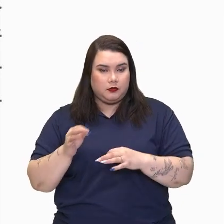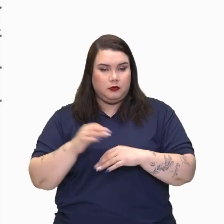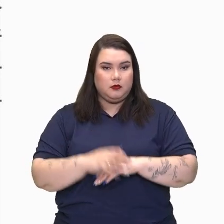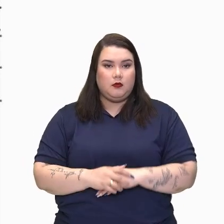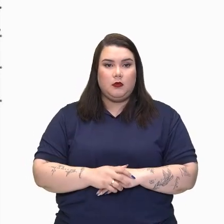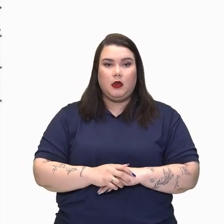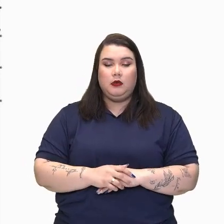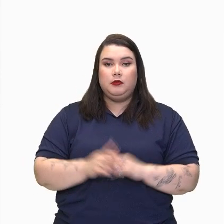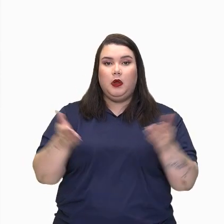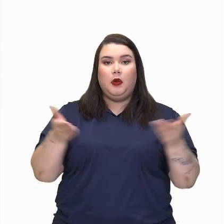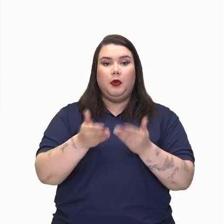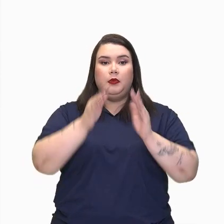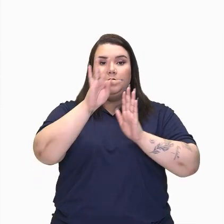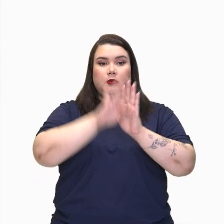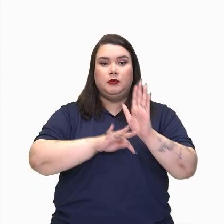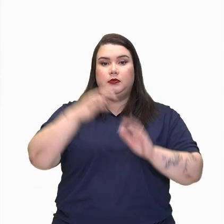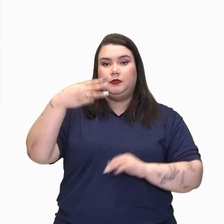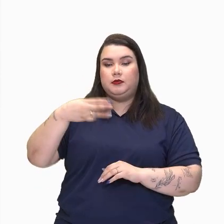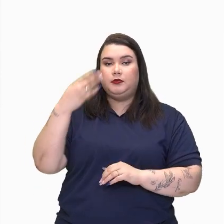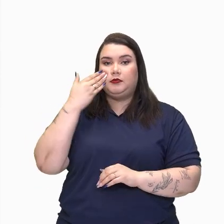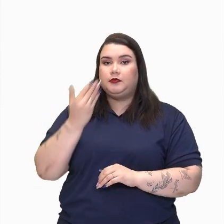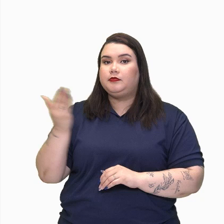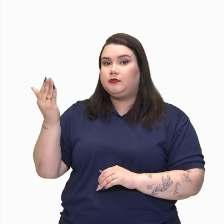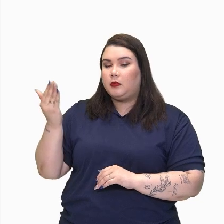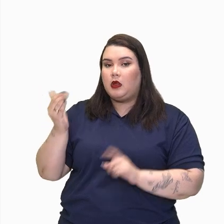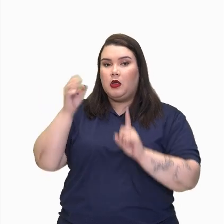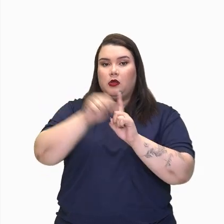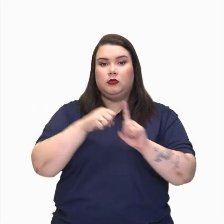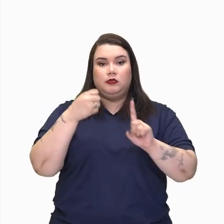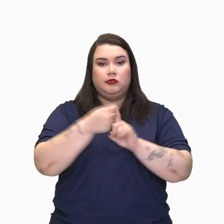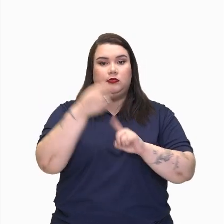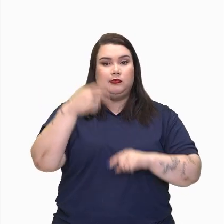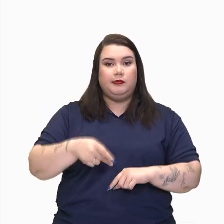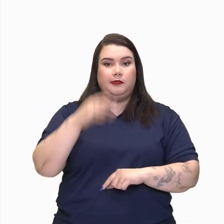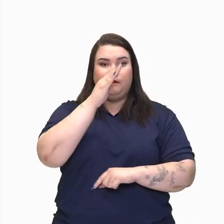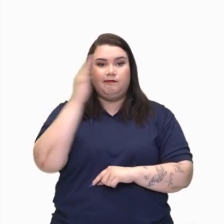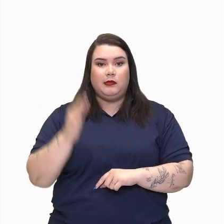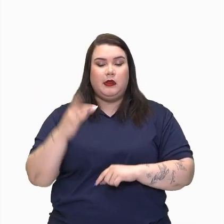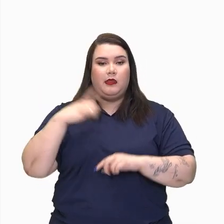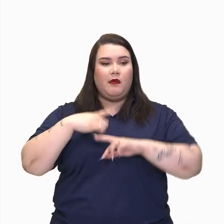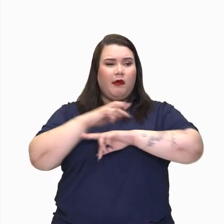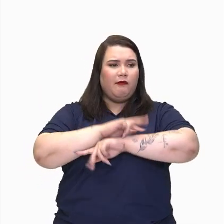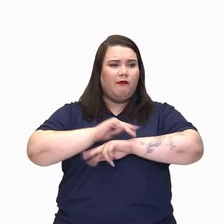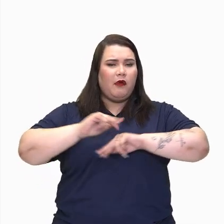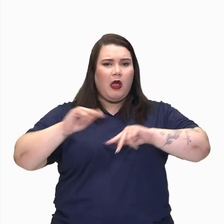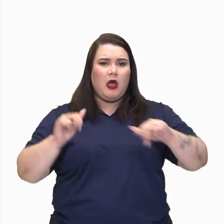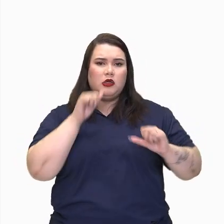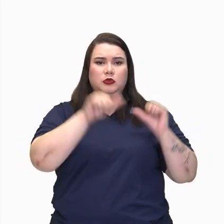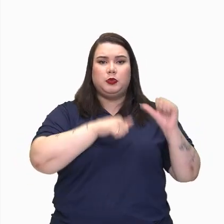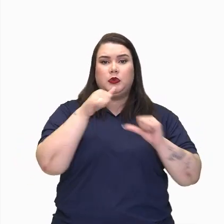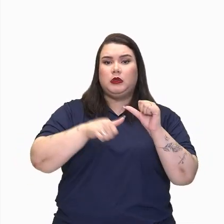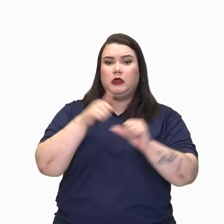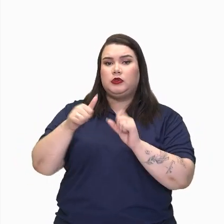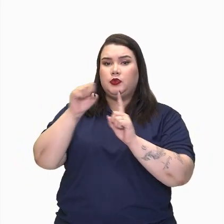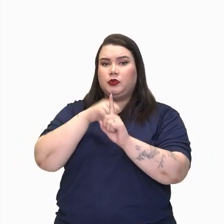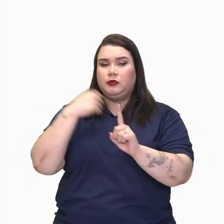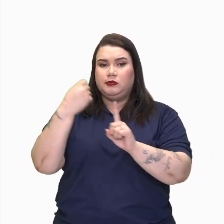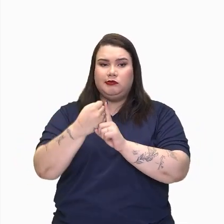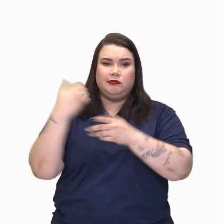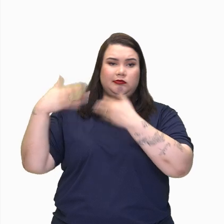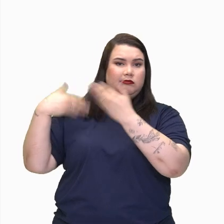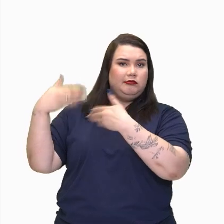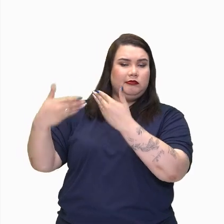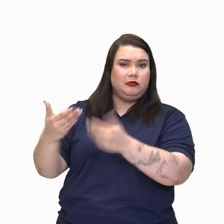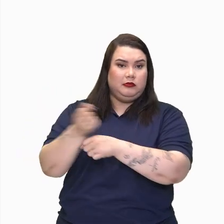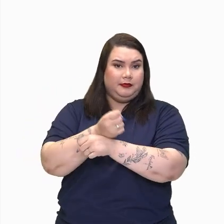texto motivador 3. Que diz o seguinte: a sociedade brasileira tem passado por inúmeras transformações sociais ao